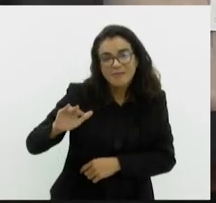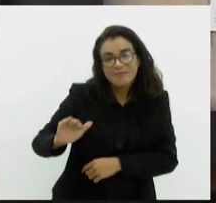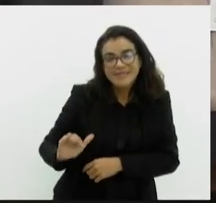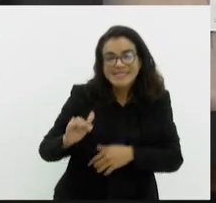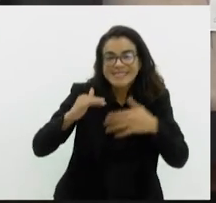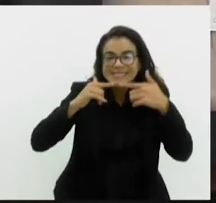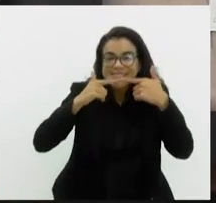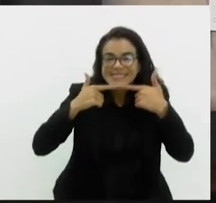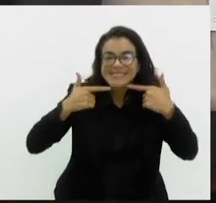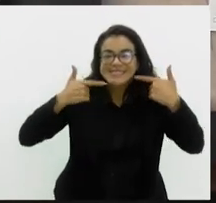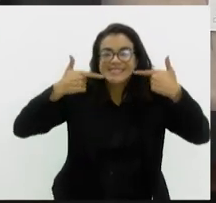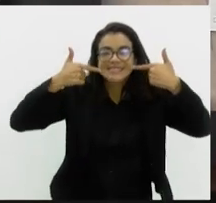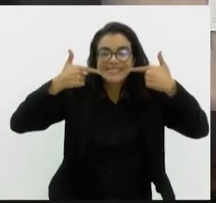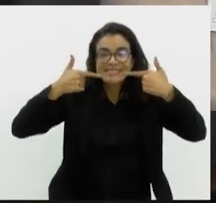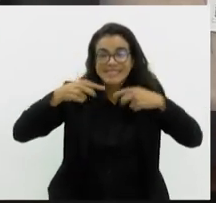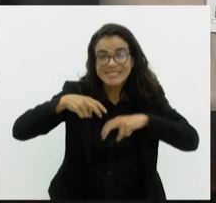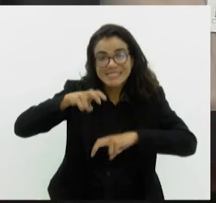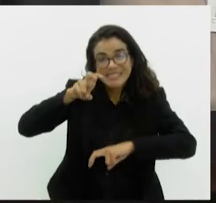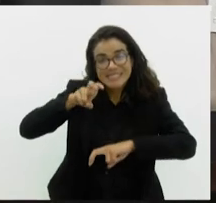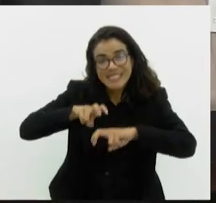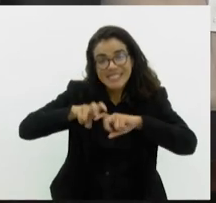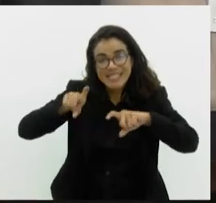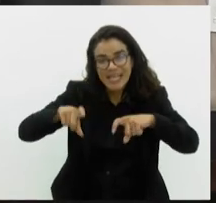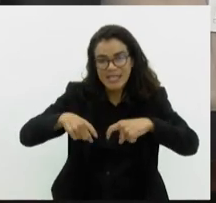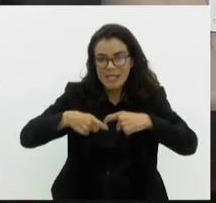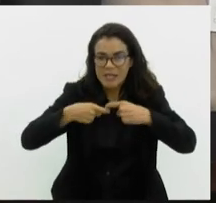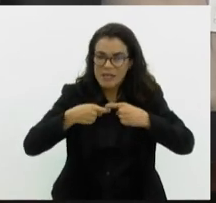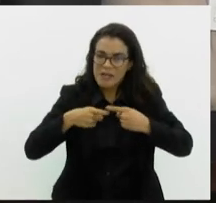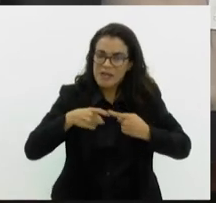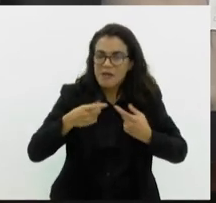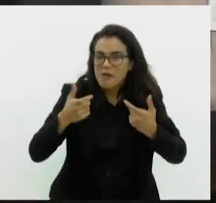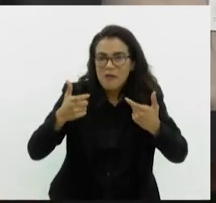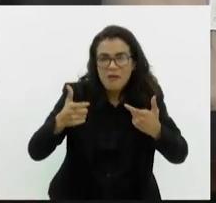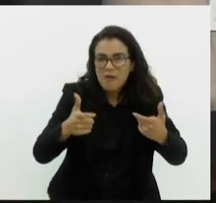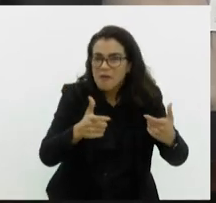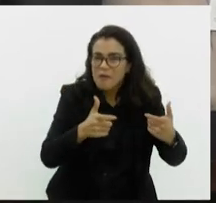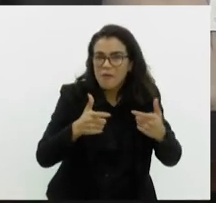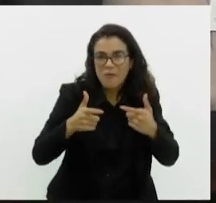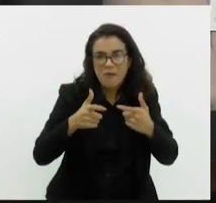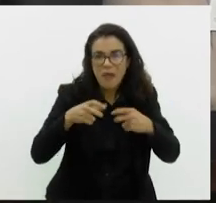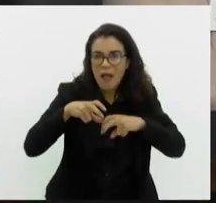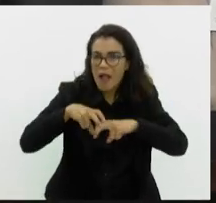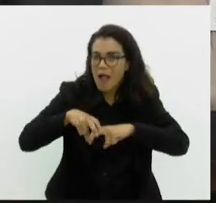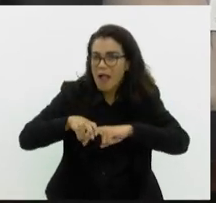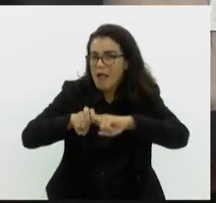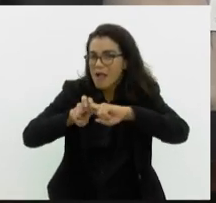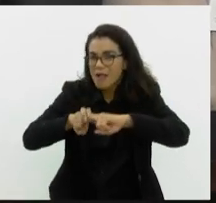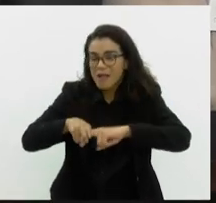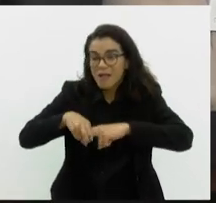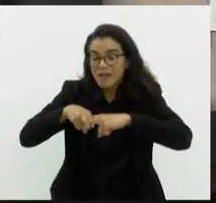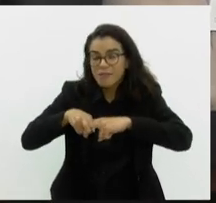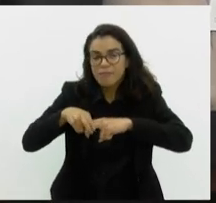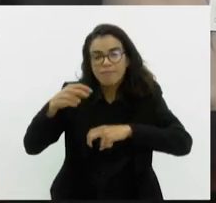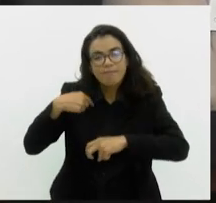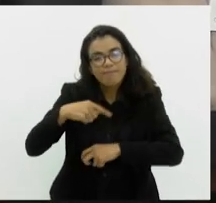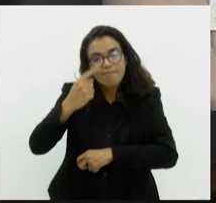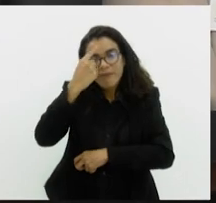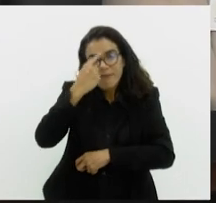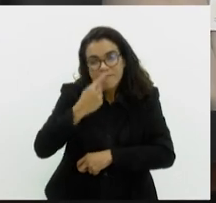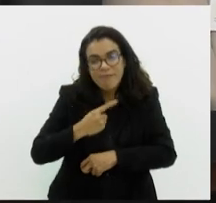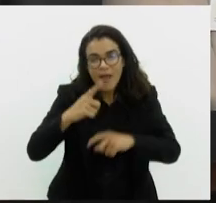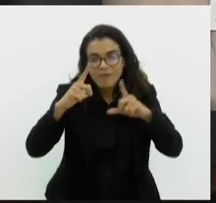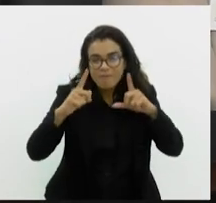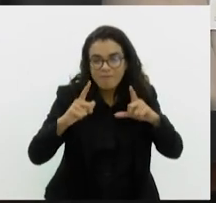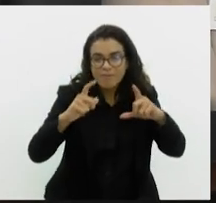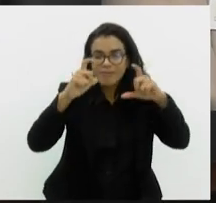no rosto, sentada no chão, parecia, ou sentada em algum lugar, numa cadeira. E aquela foto me fez